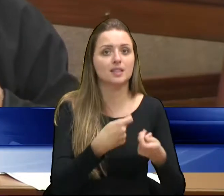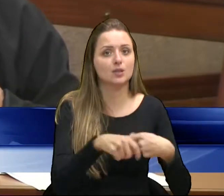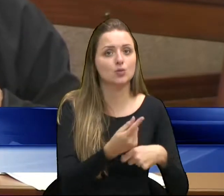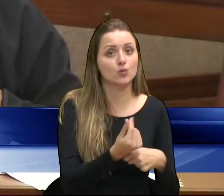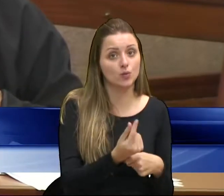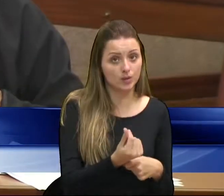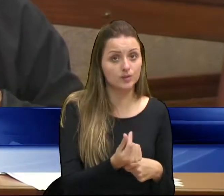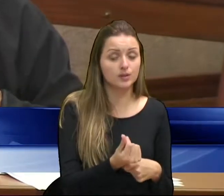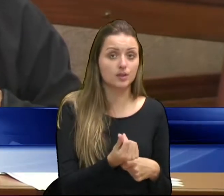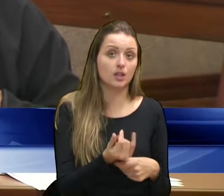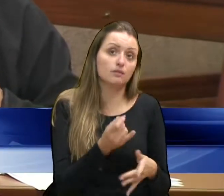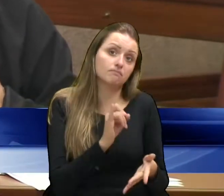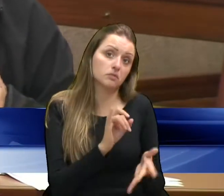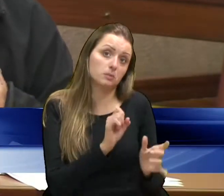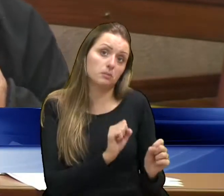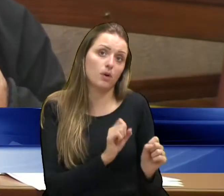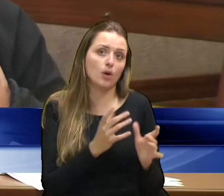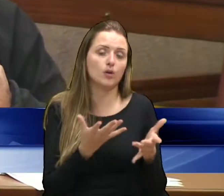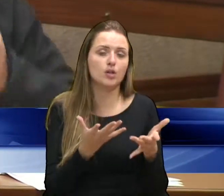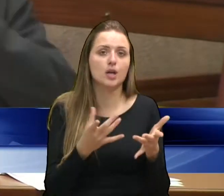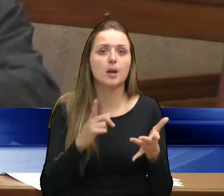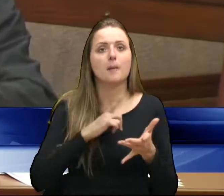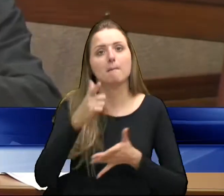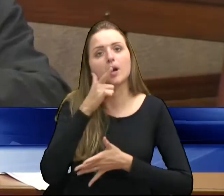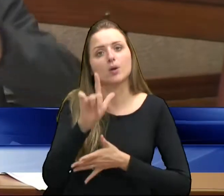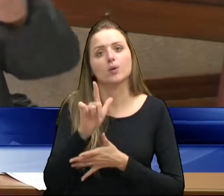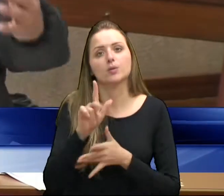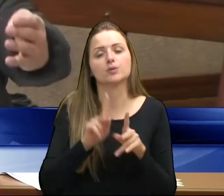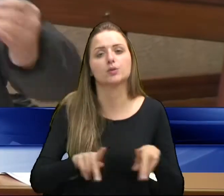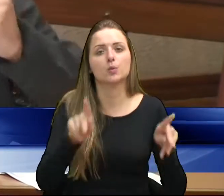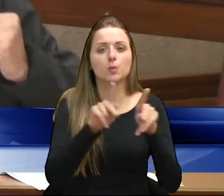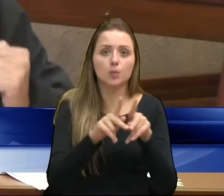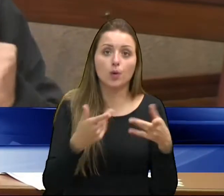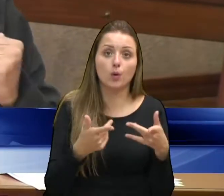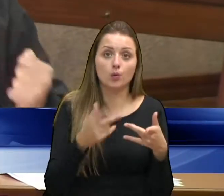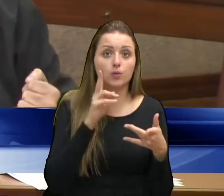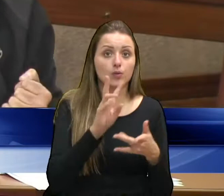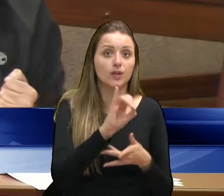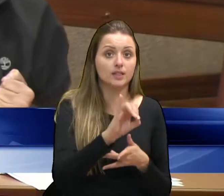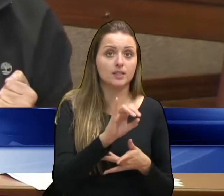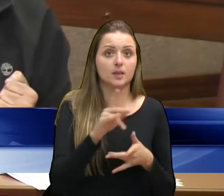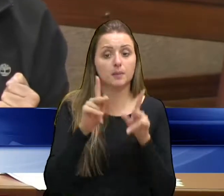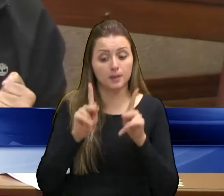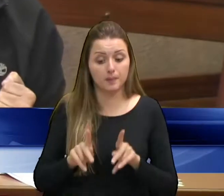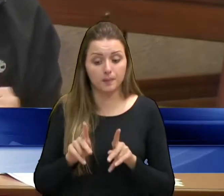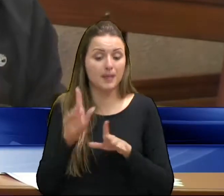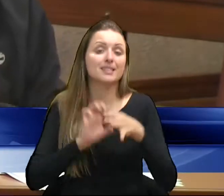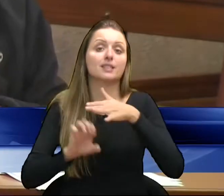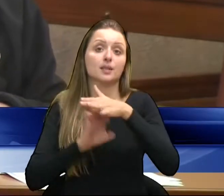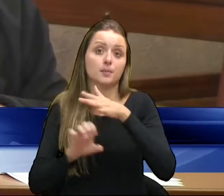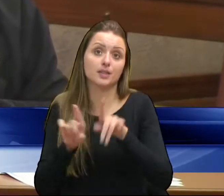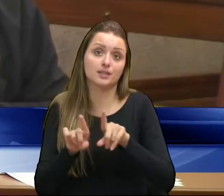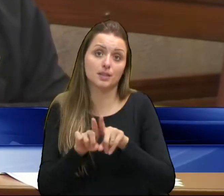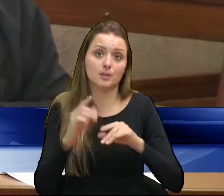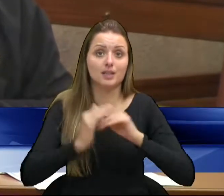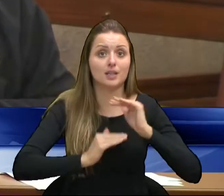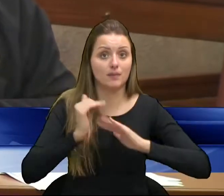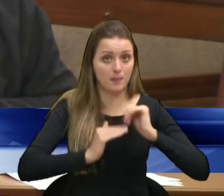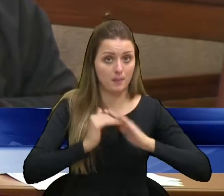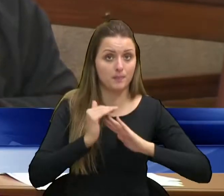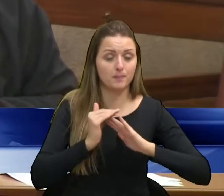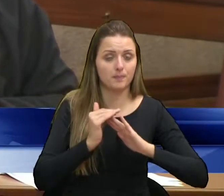econômico-financeira, né? Para viabilizar para a população, para viabilizar para quem vem operar, né?